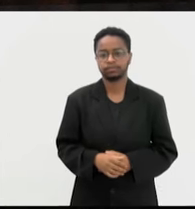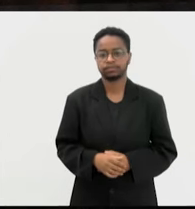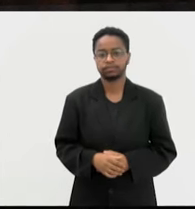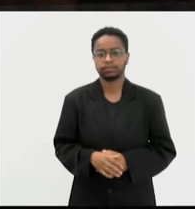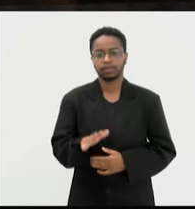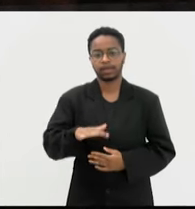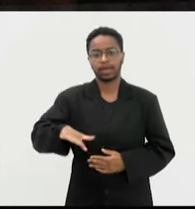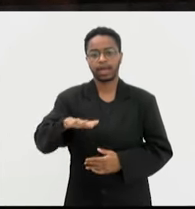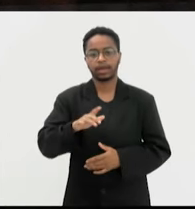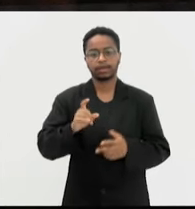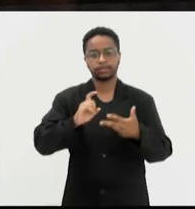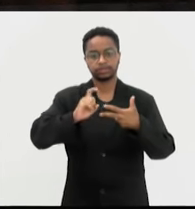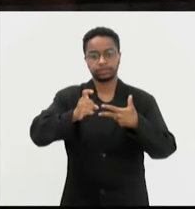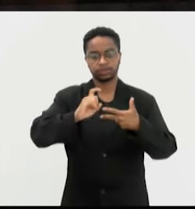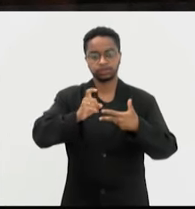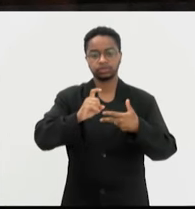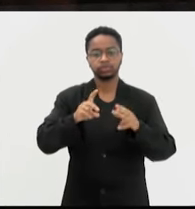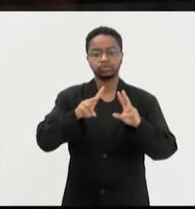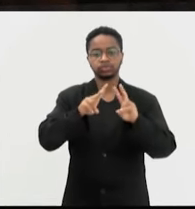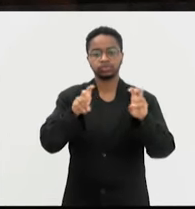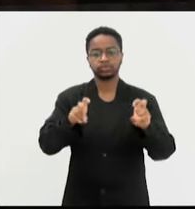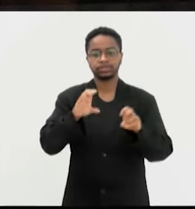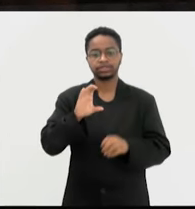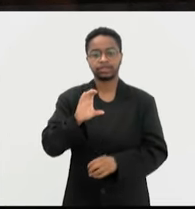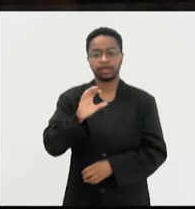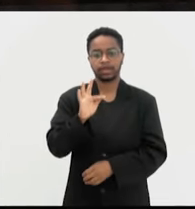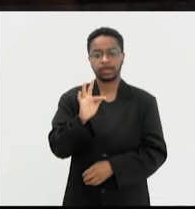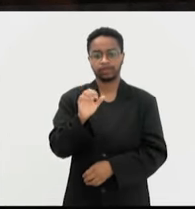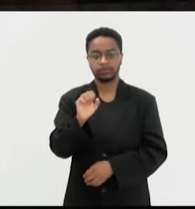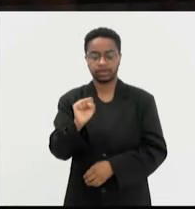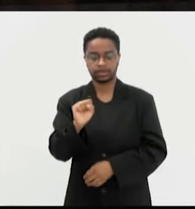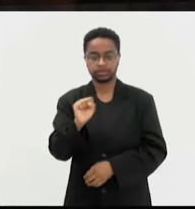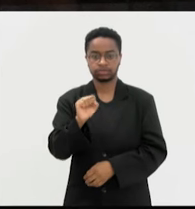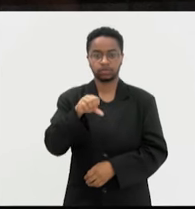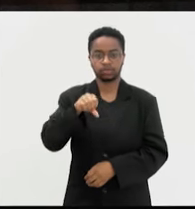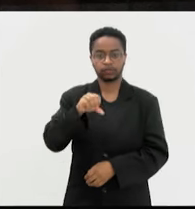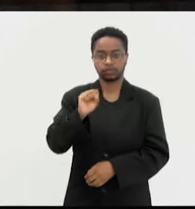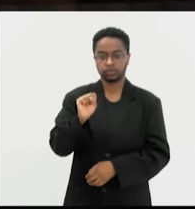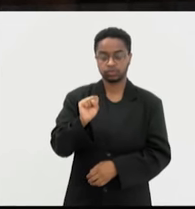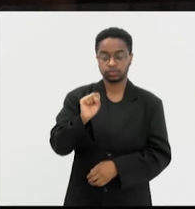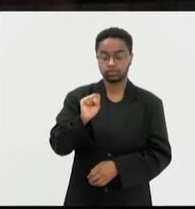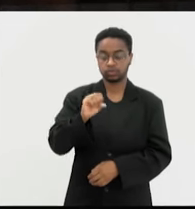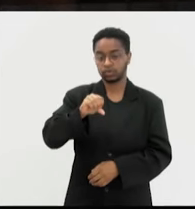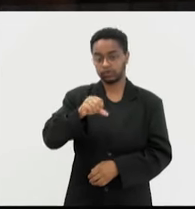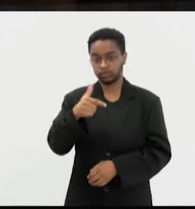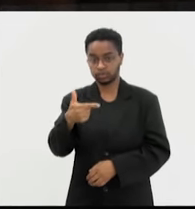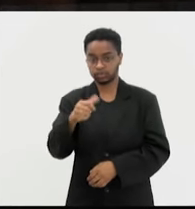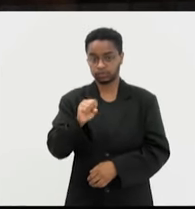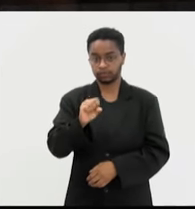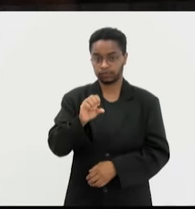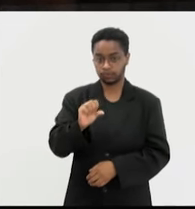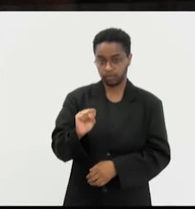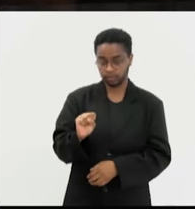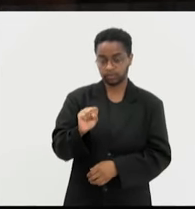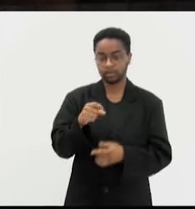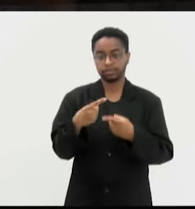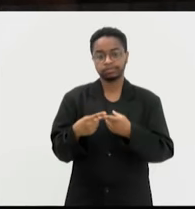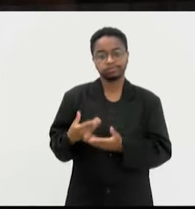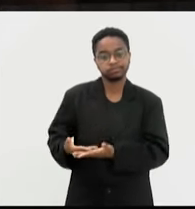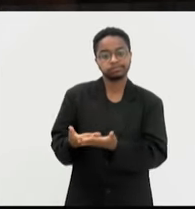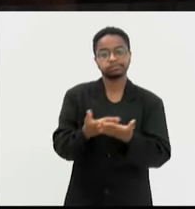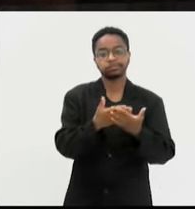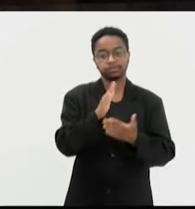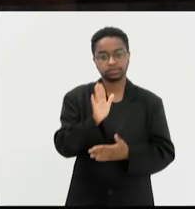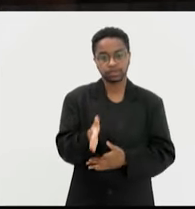Executivo a questão do cfs 92 98 que foram preteridos por ício de estudar Fizeram